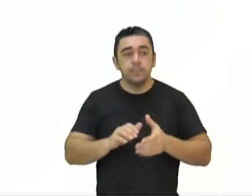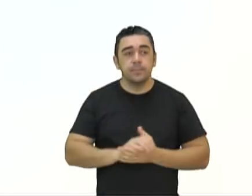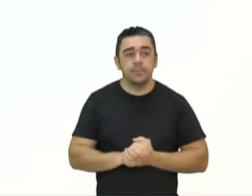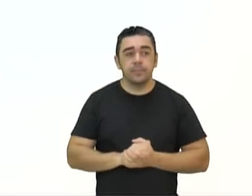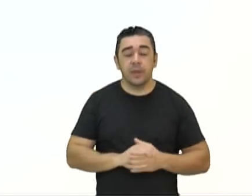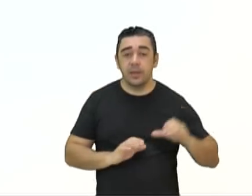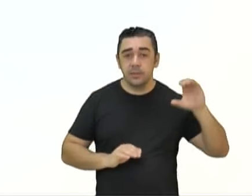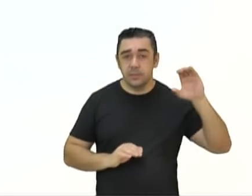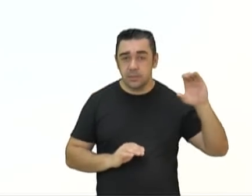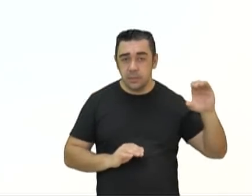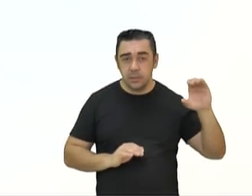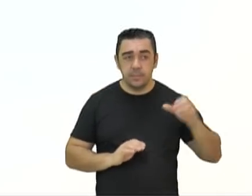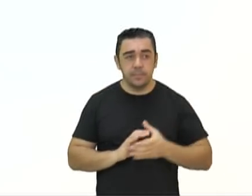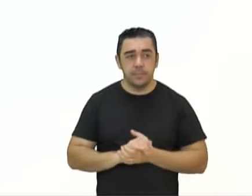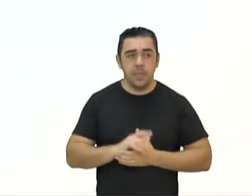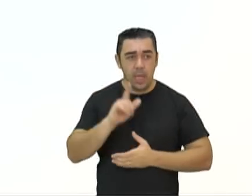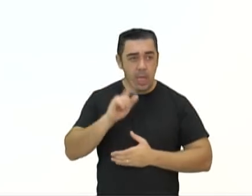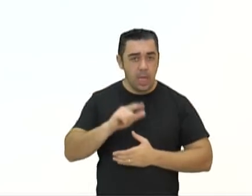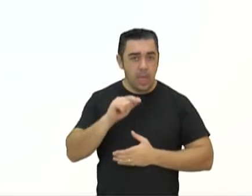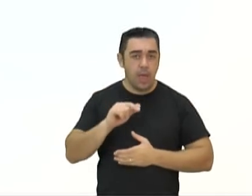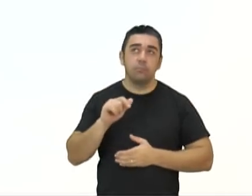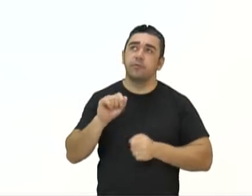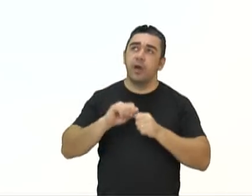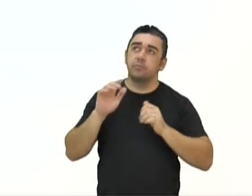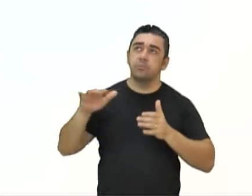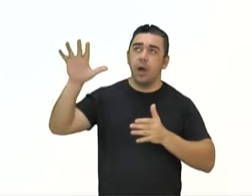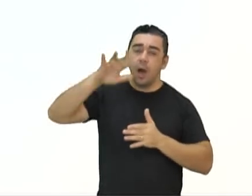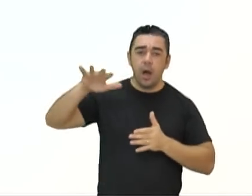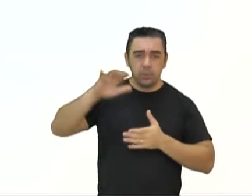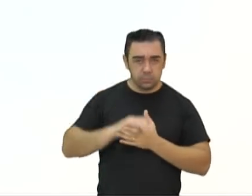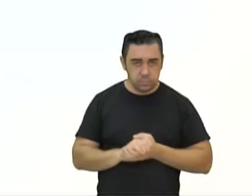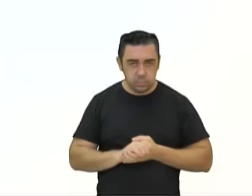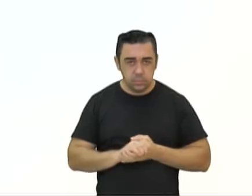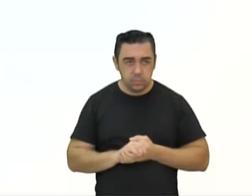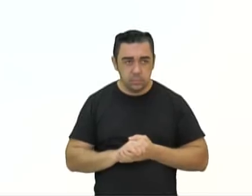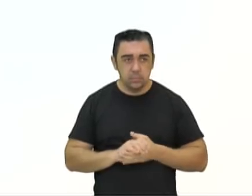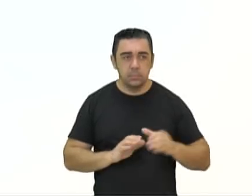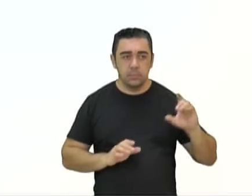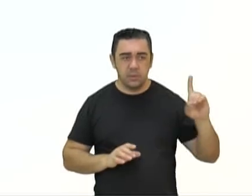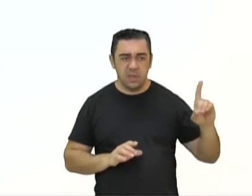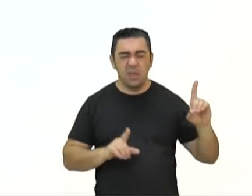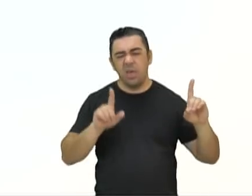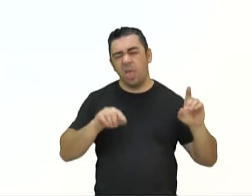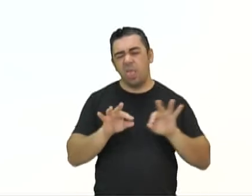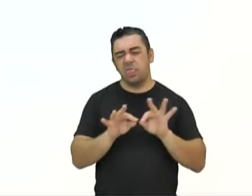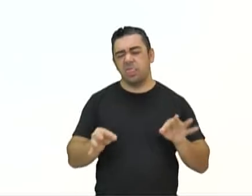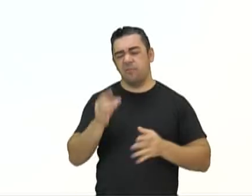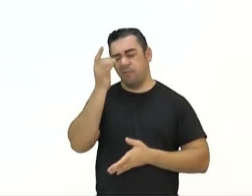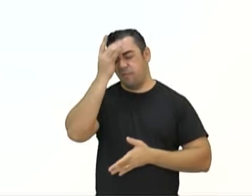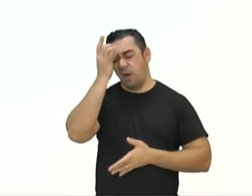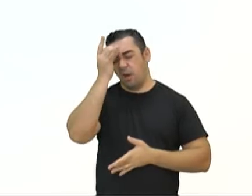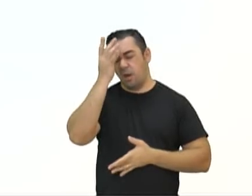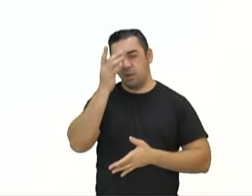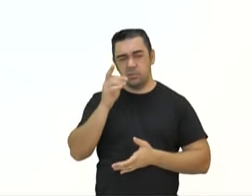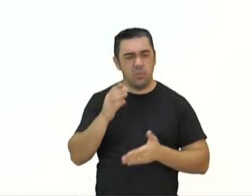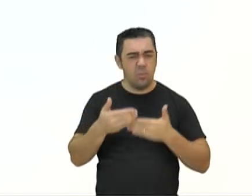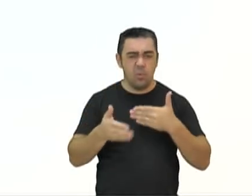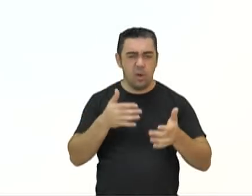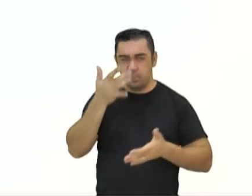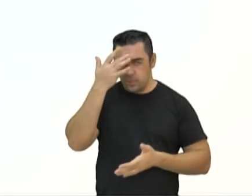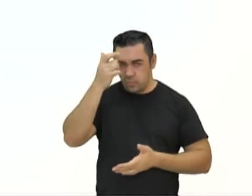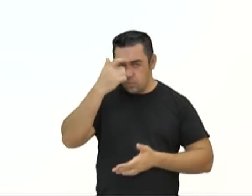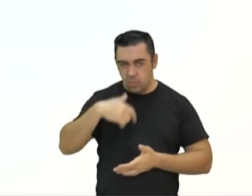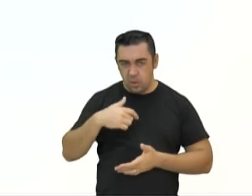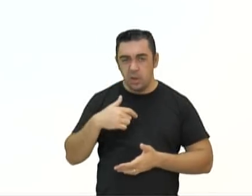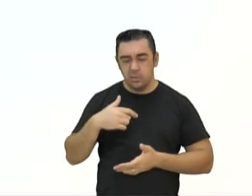surfista, é uma manobra aérea, é uma manobra simples e fácil. Qualquer surfista, mesmo